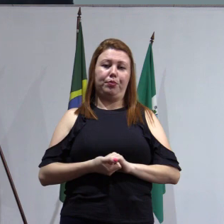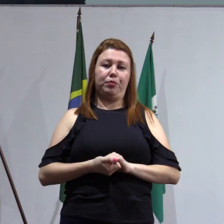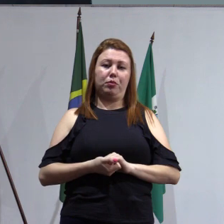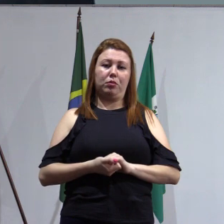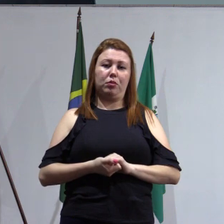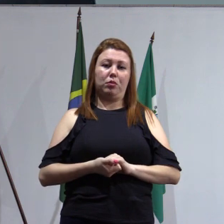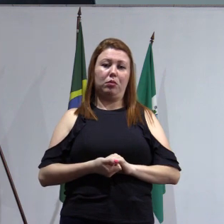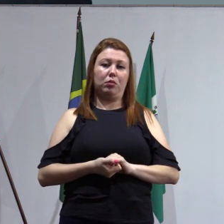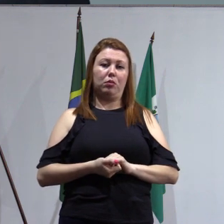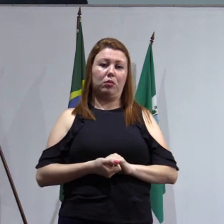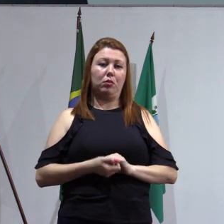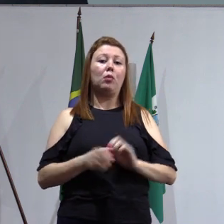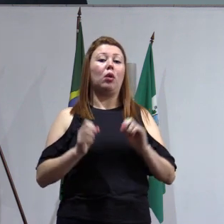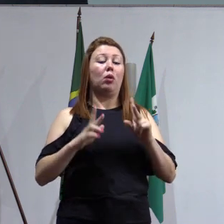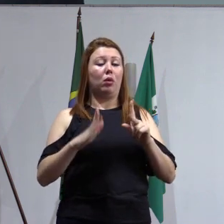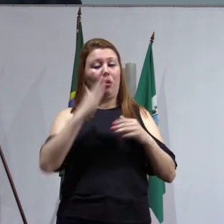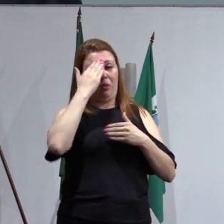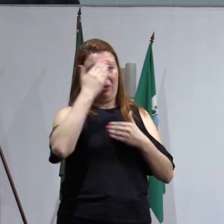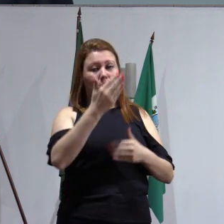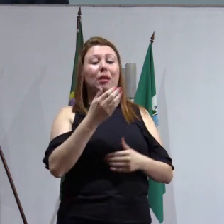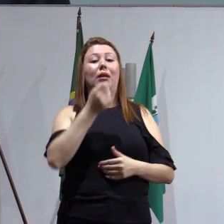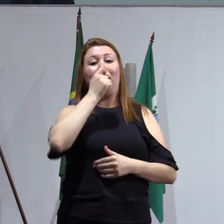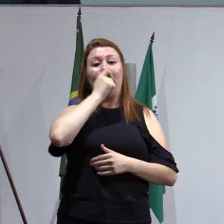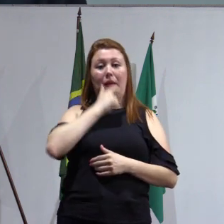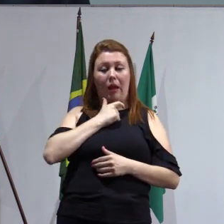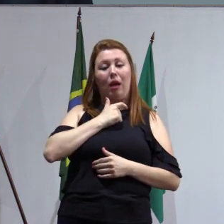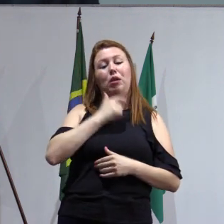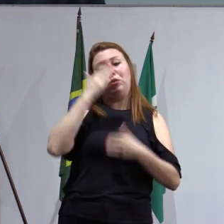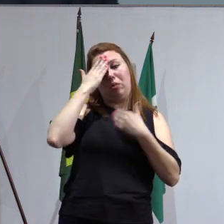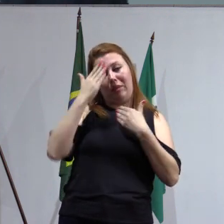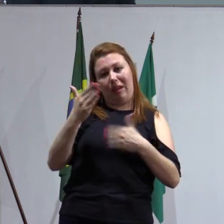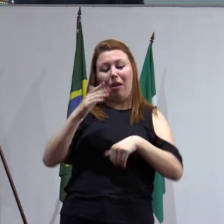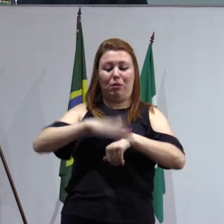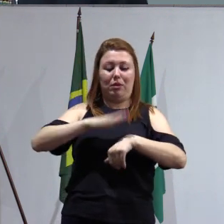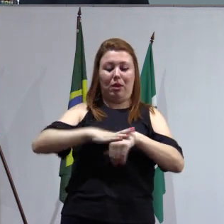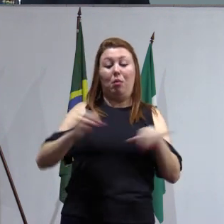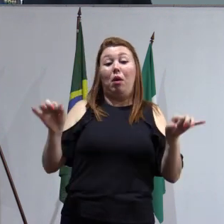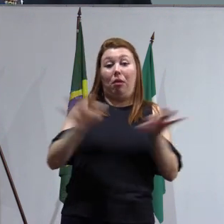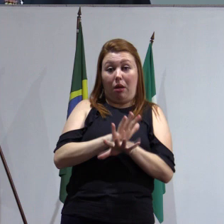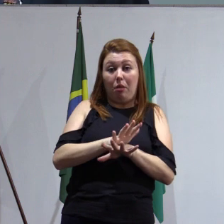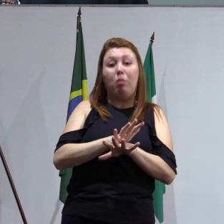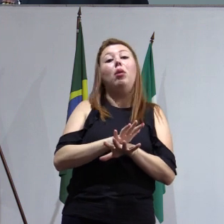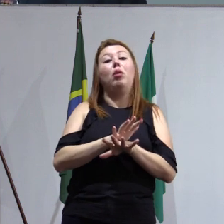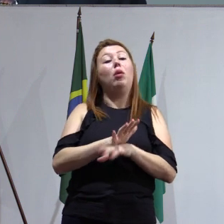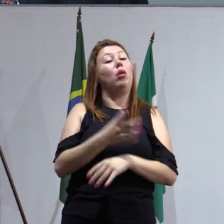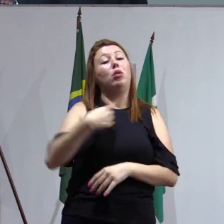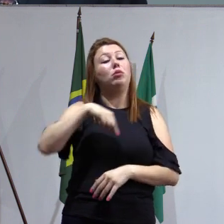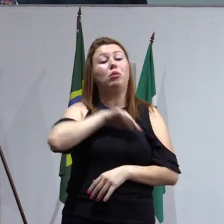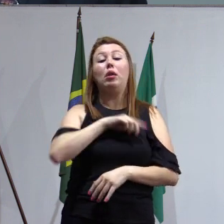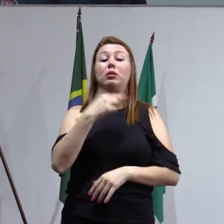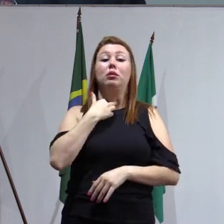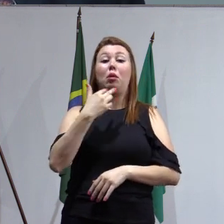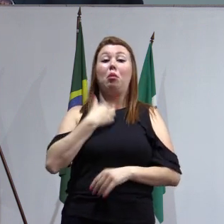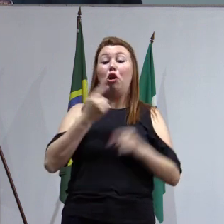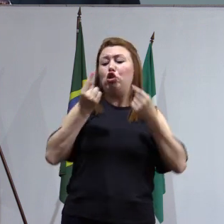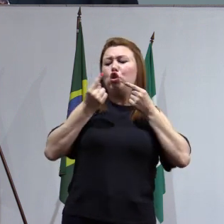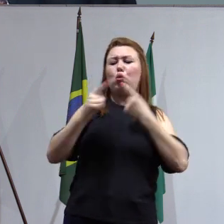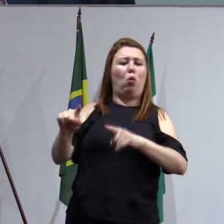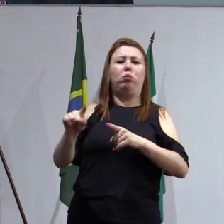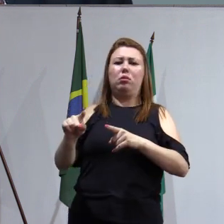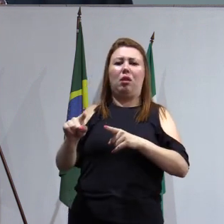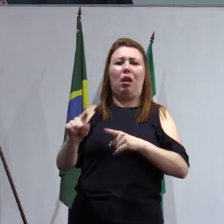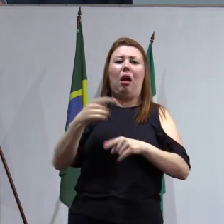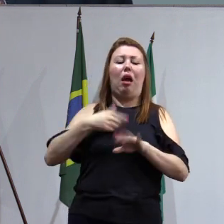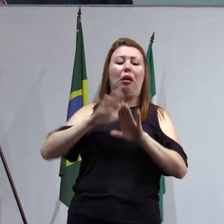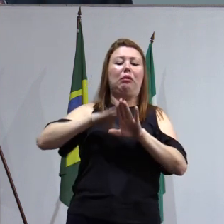Mais uma vez, agradecer ao professor Ricardo Marcelo, que o nosso tempo acabou, né? E deixar claro, nós não podemos ser contrários puramente por